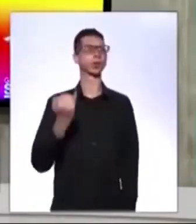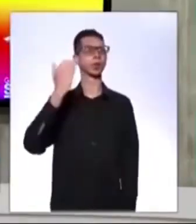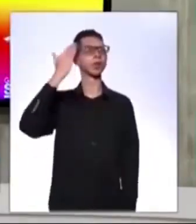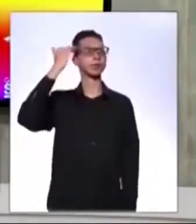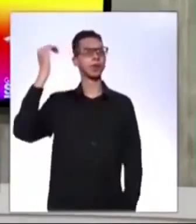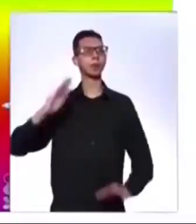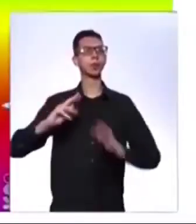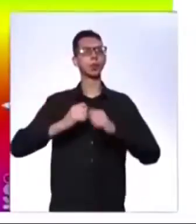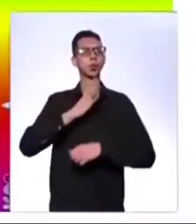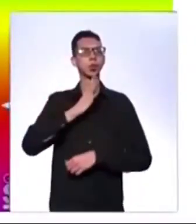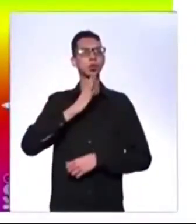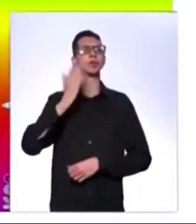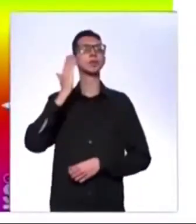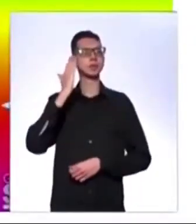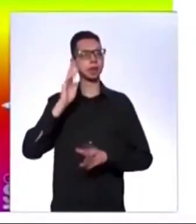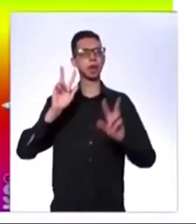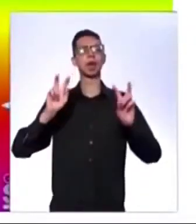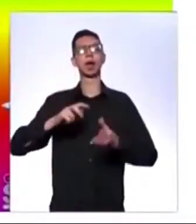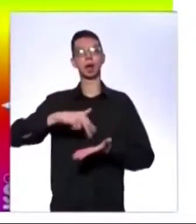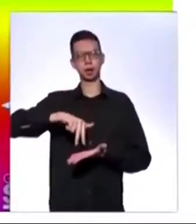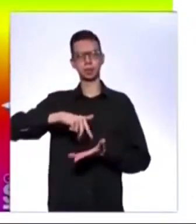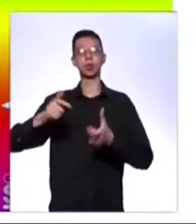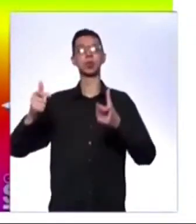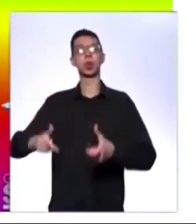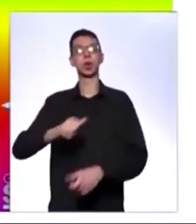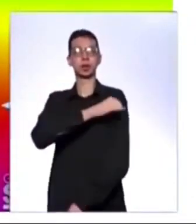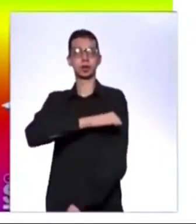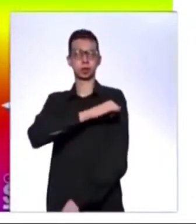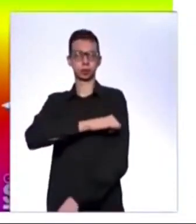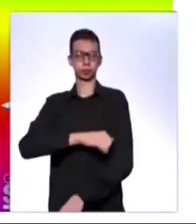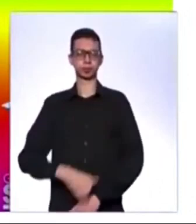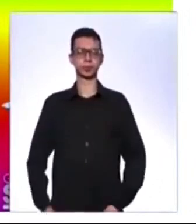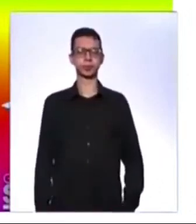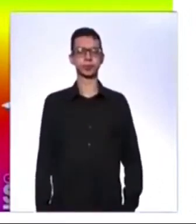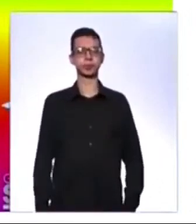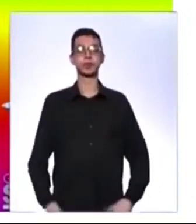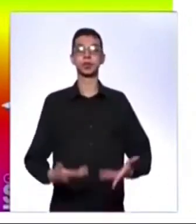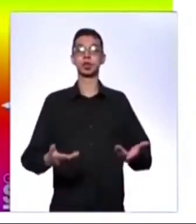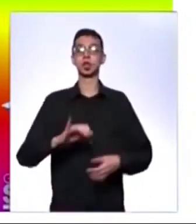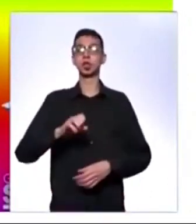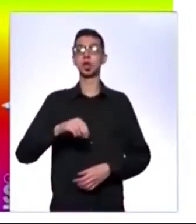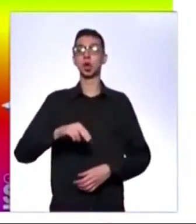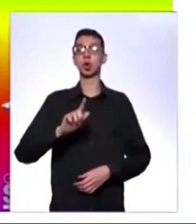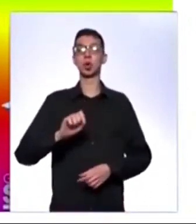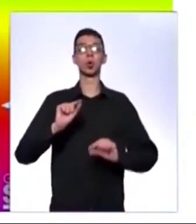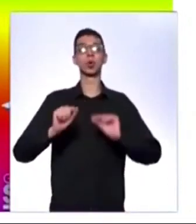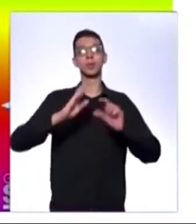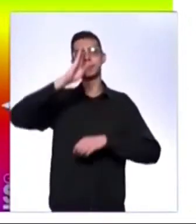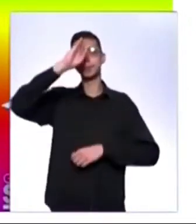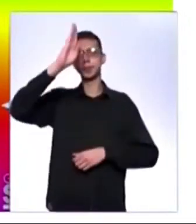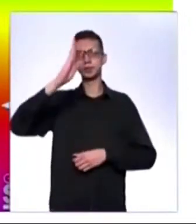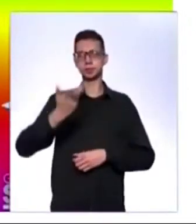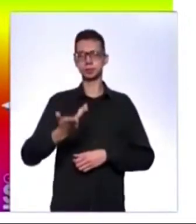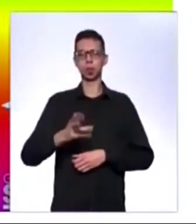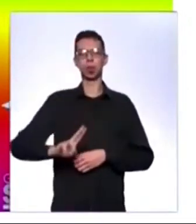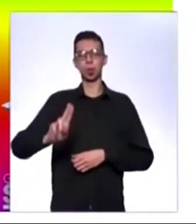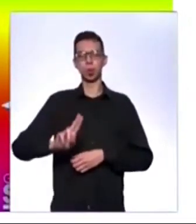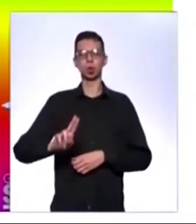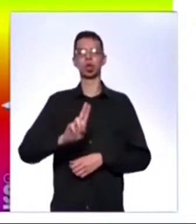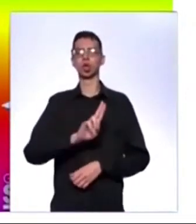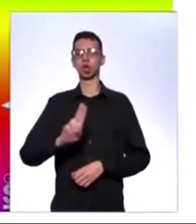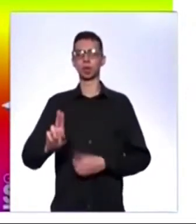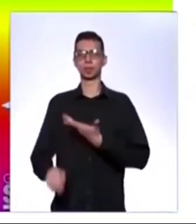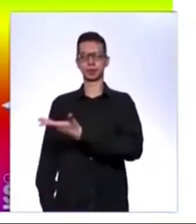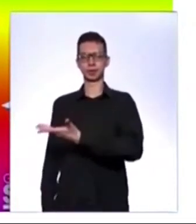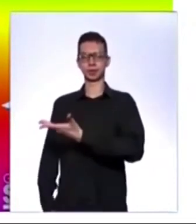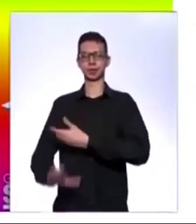Olha lá, outras. Acompanha. No jongo, ó, os principais instrumentos são o caxambu e o atabaque. O caxambu é um atabaque pequeno,